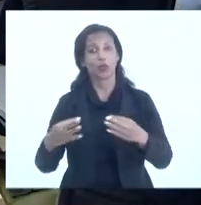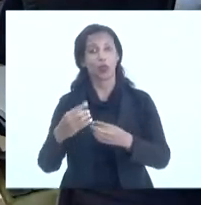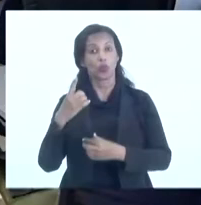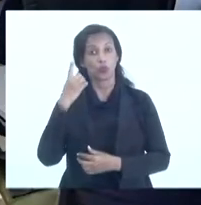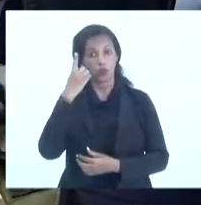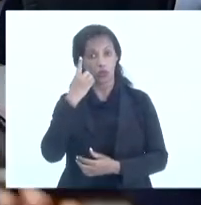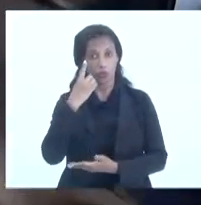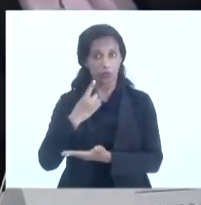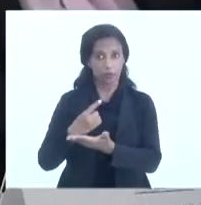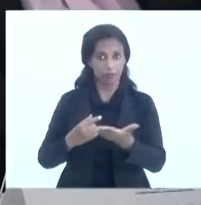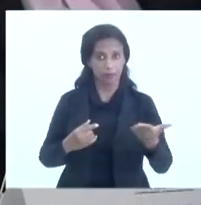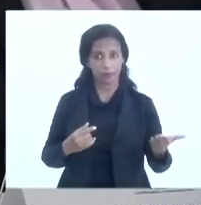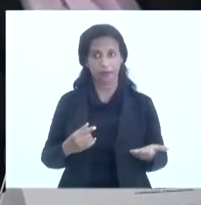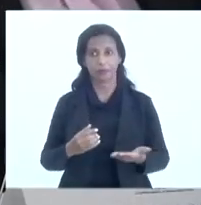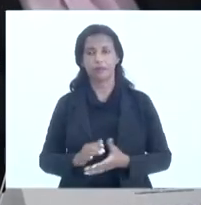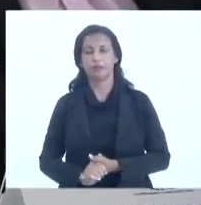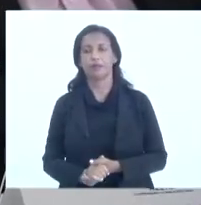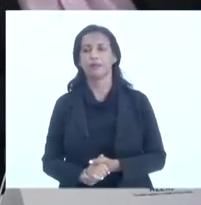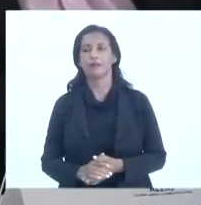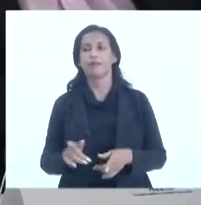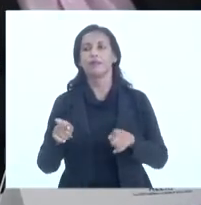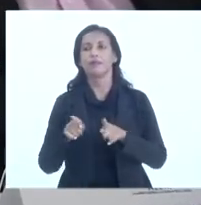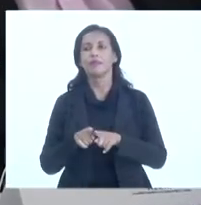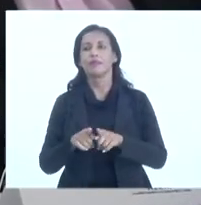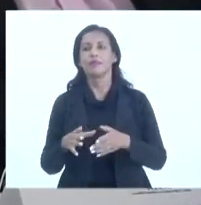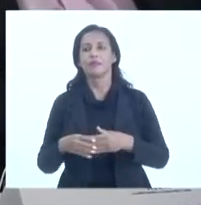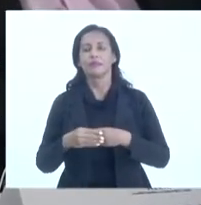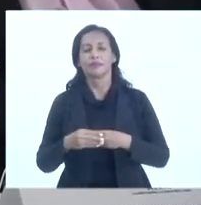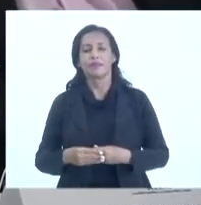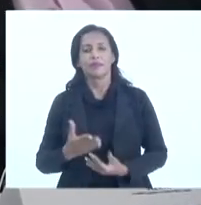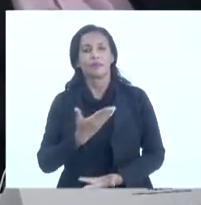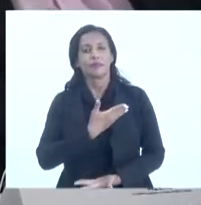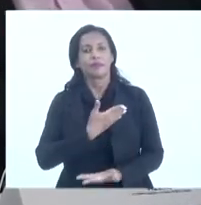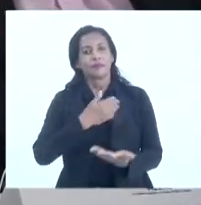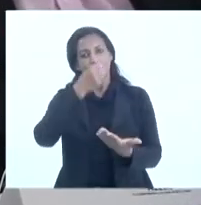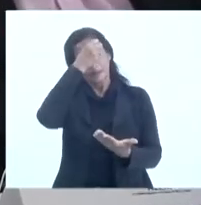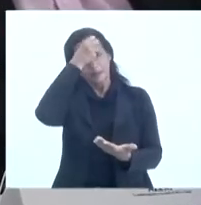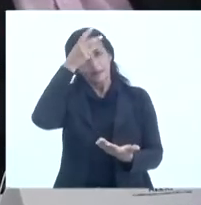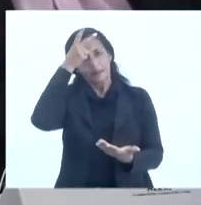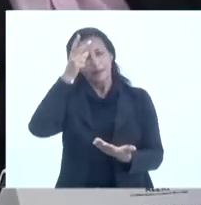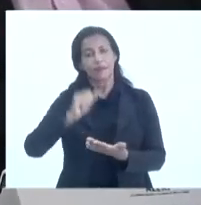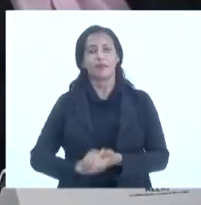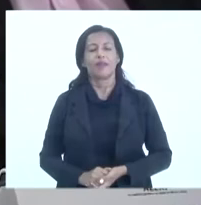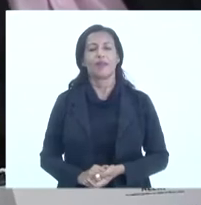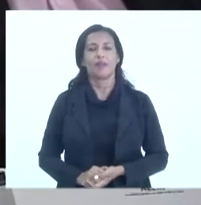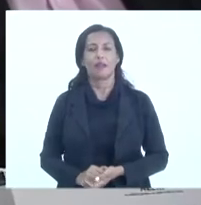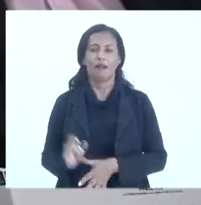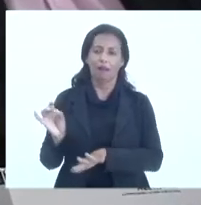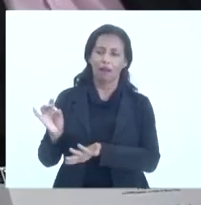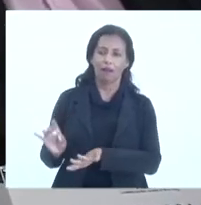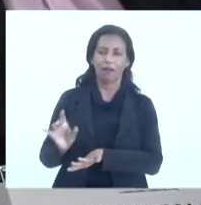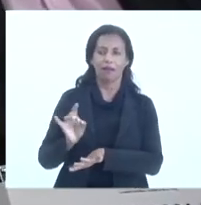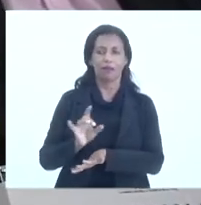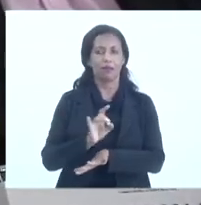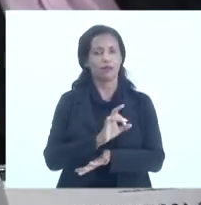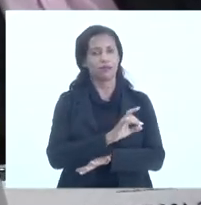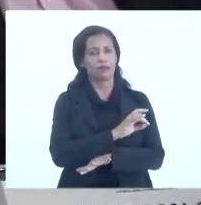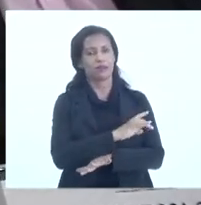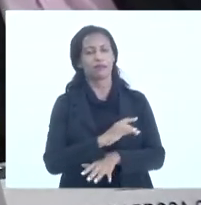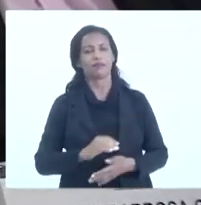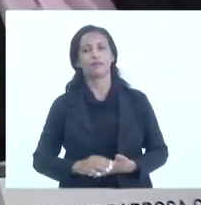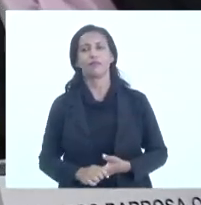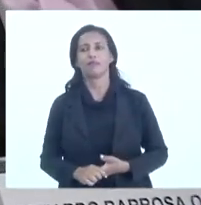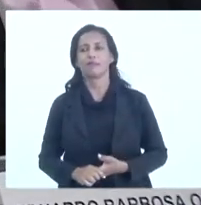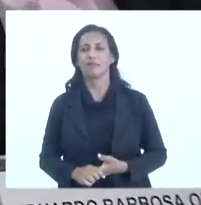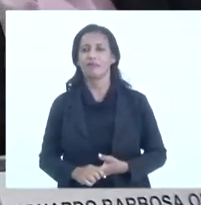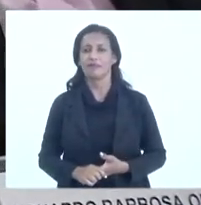aqui presentes. Queria também cumprimentar meus amigos prefeitos, Zé Osmar, Alexandre, Rodrigo, Diogo, que está